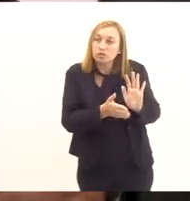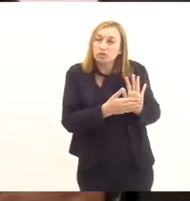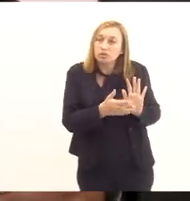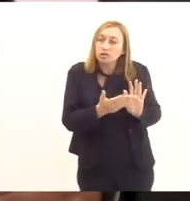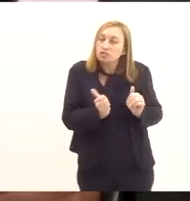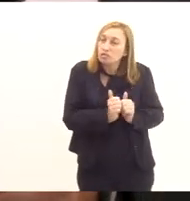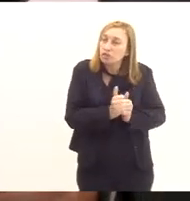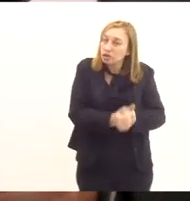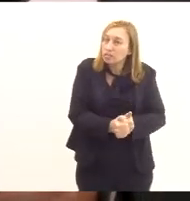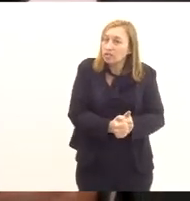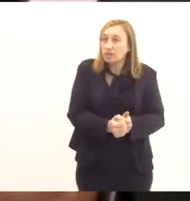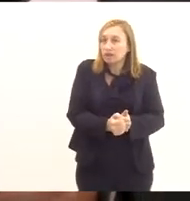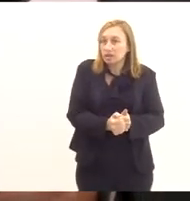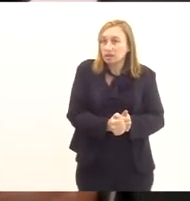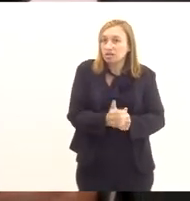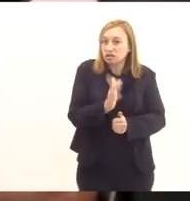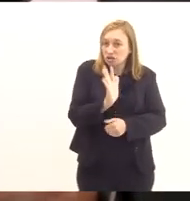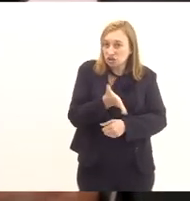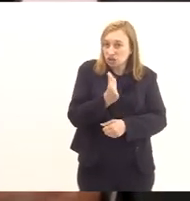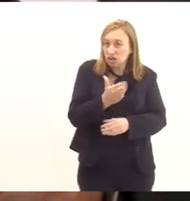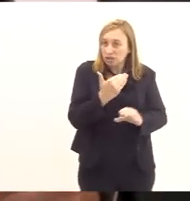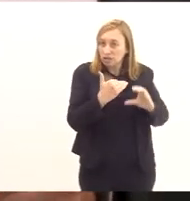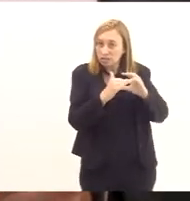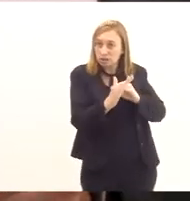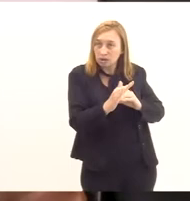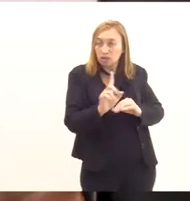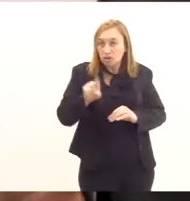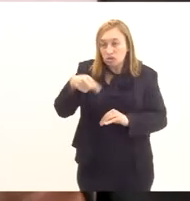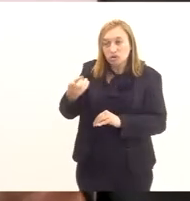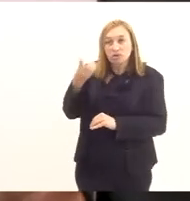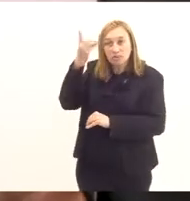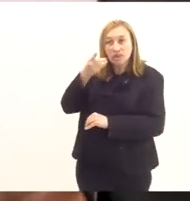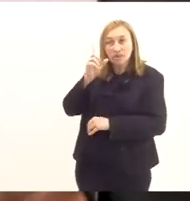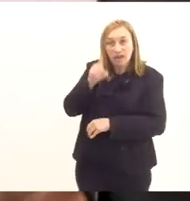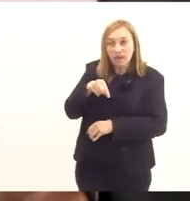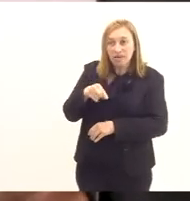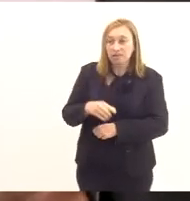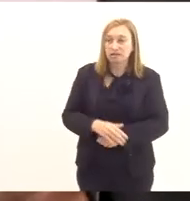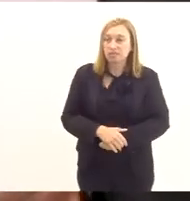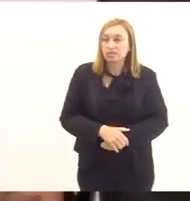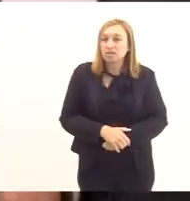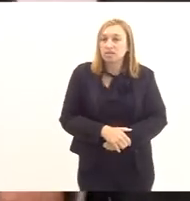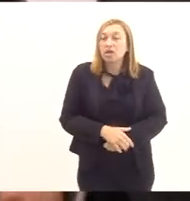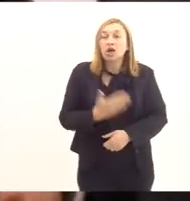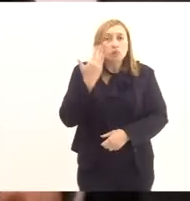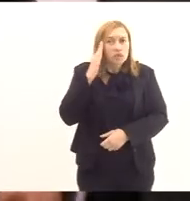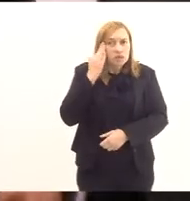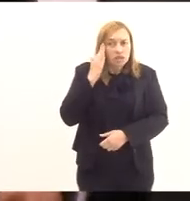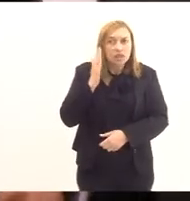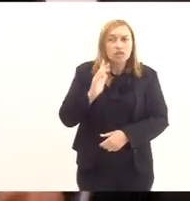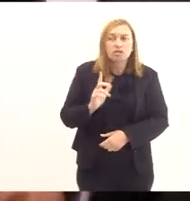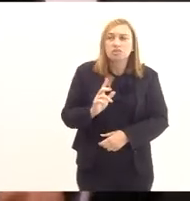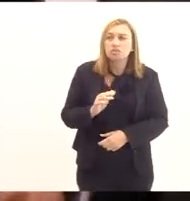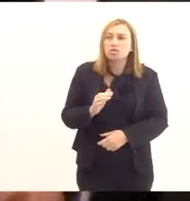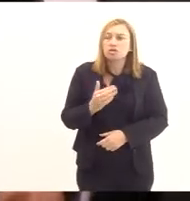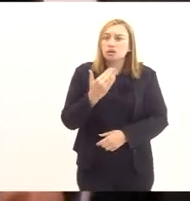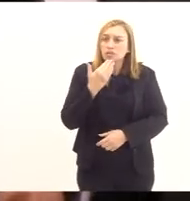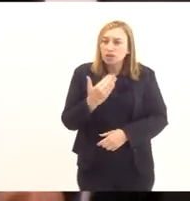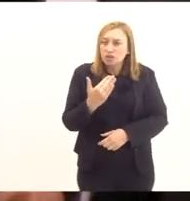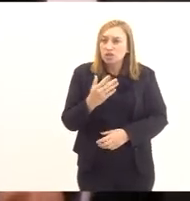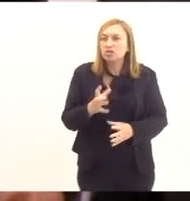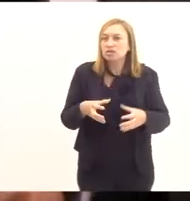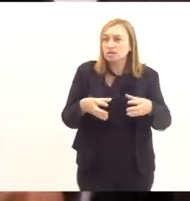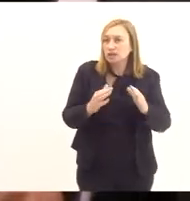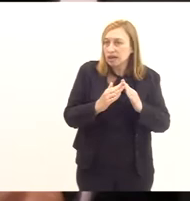o meu encaminhamento já para vossa excelência' de amar é pra dizer Esse não é porque eu entendo que o parecer da casa em